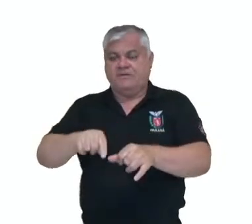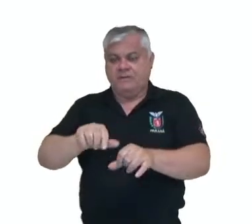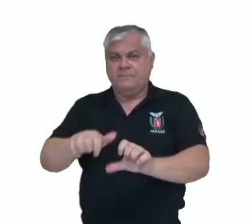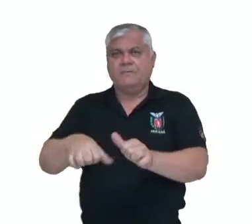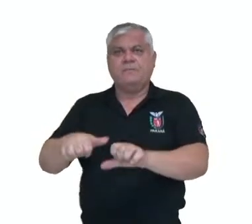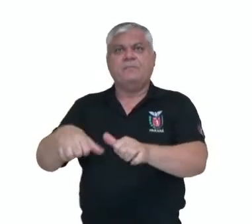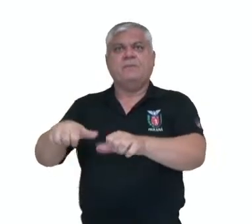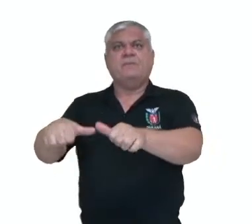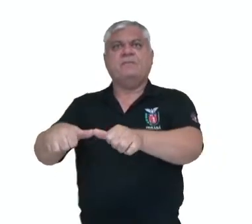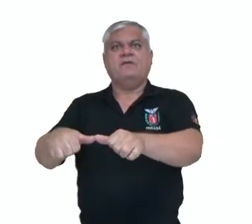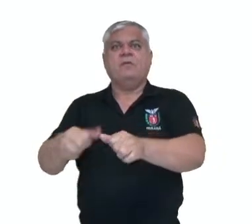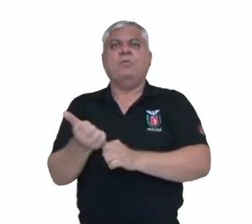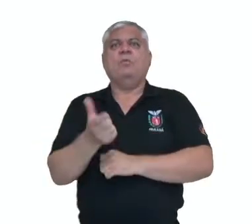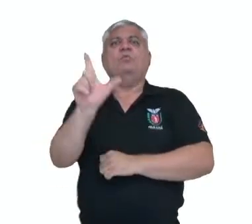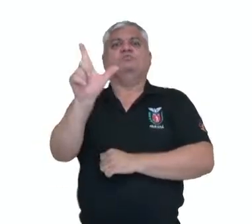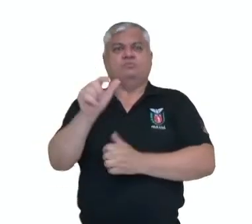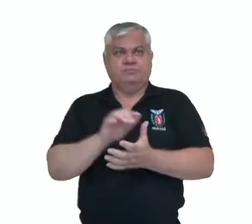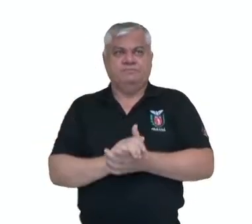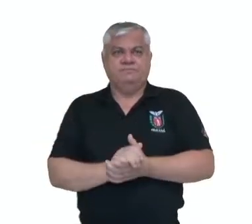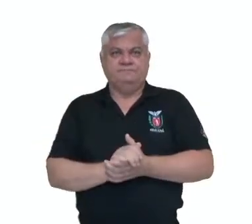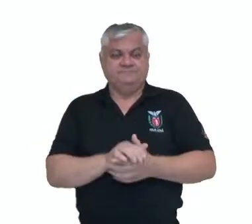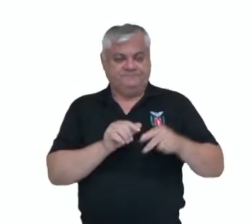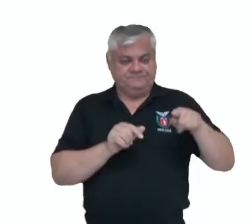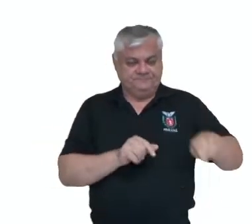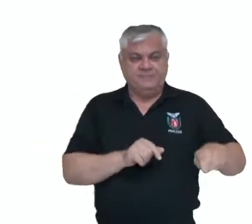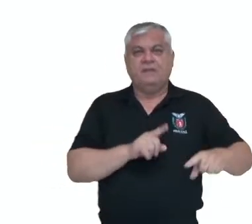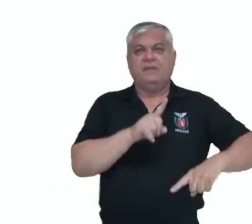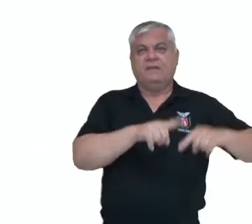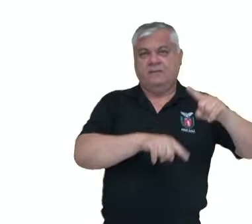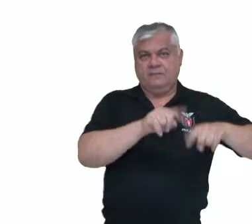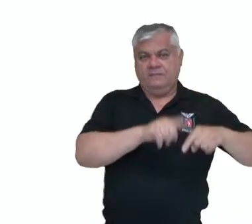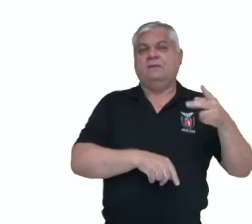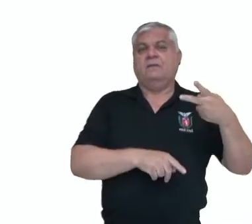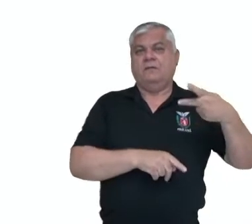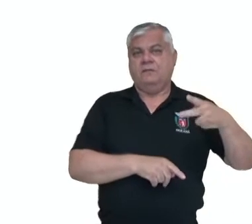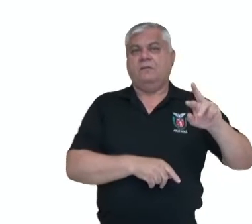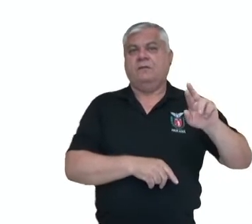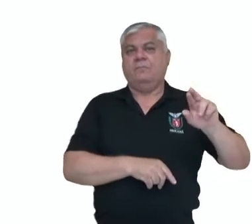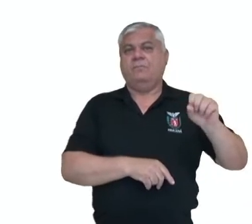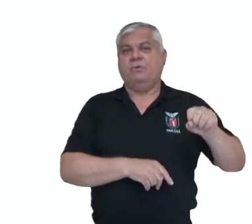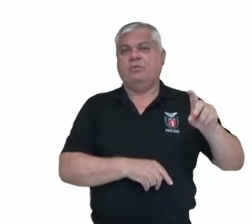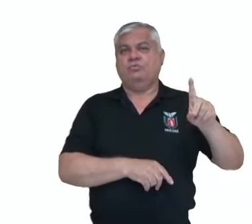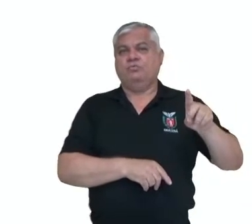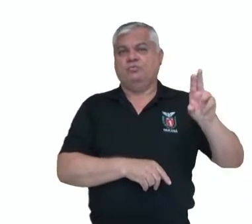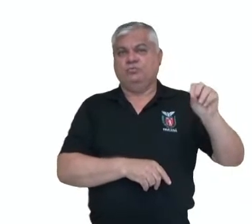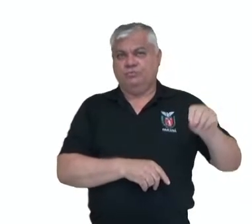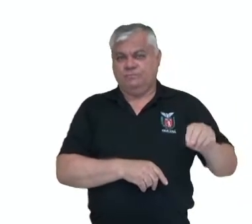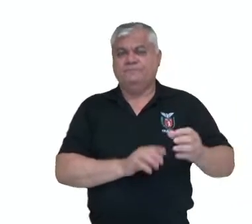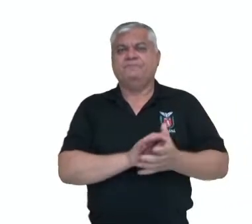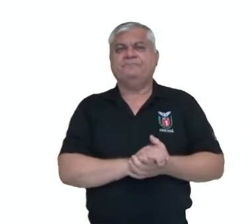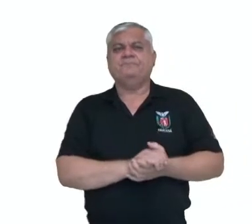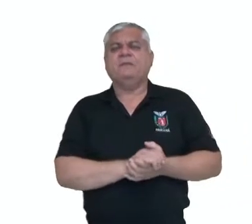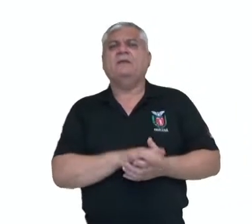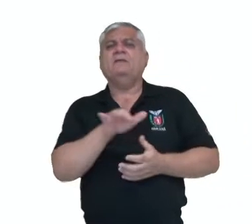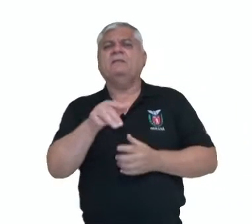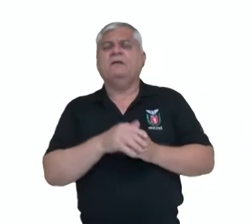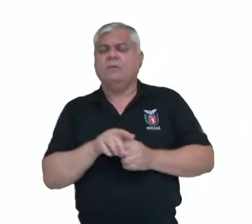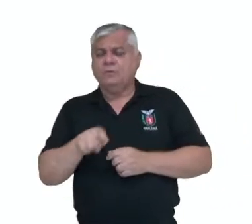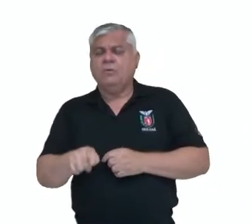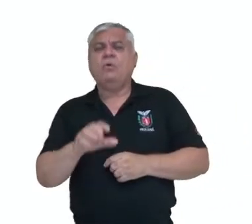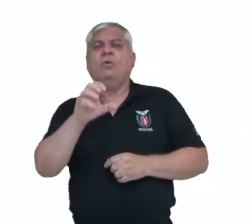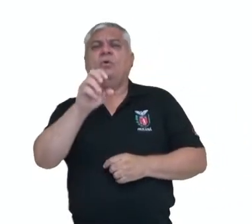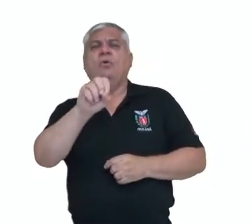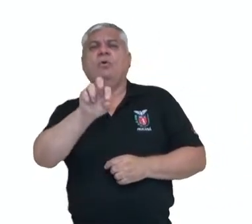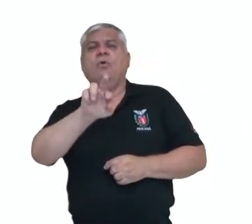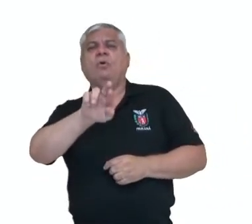para produzir outras. E claro, aí nós vamos ter os produtos. Muito bem. E as reações